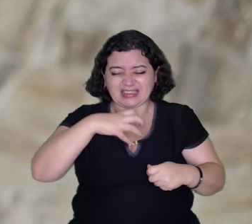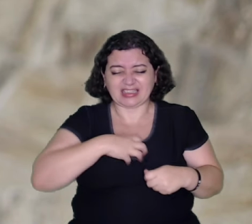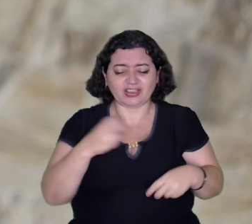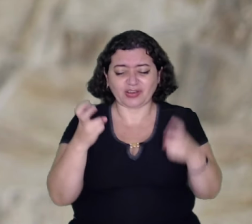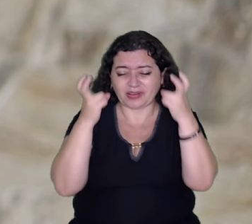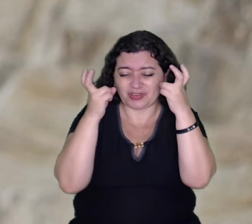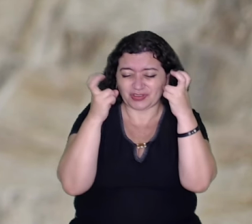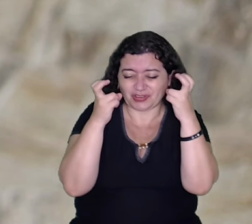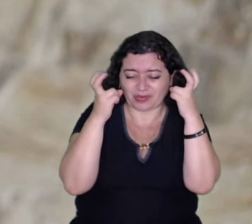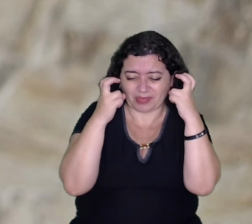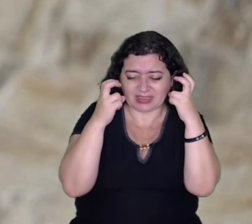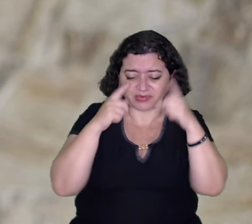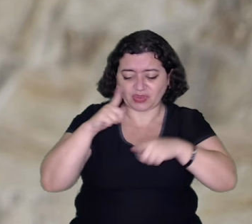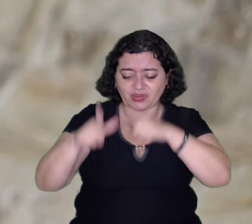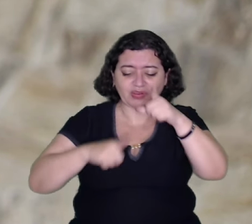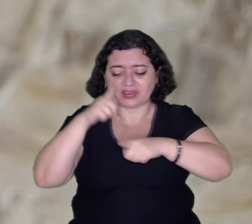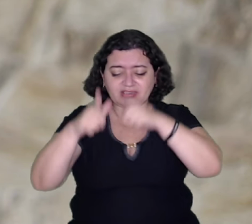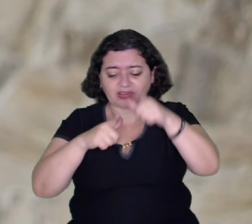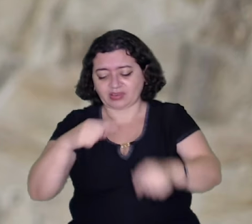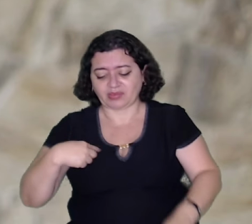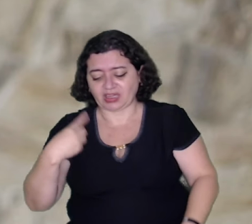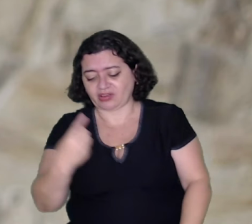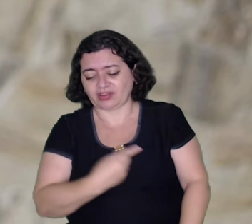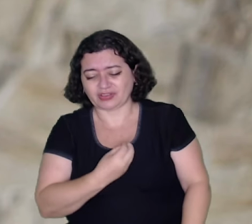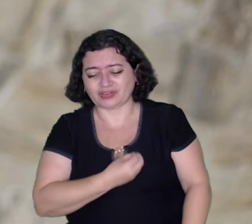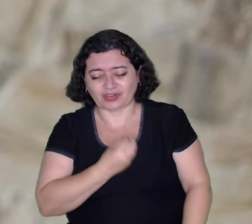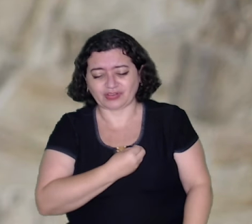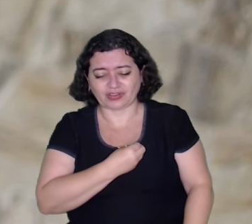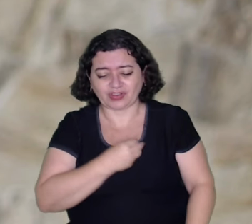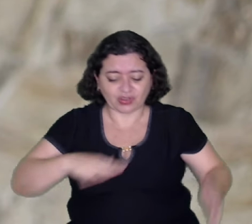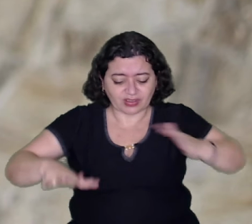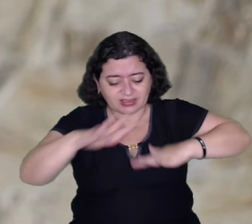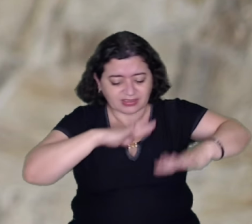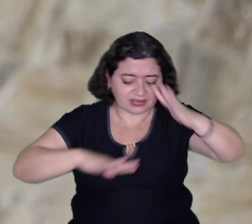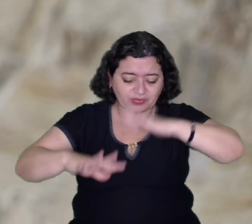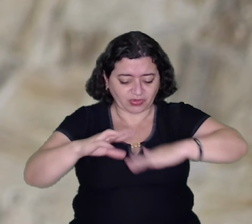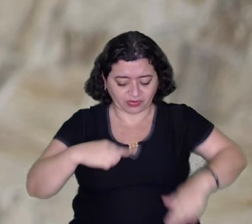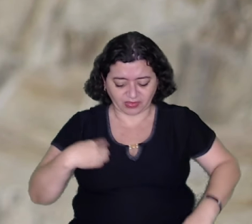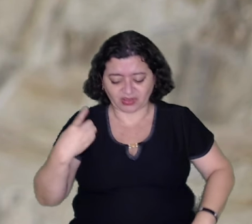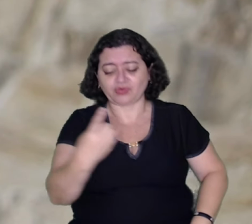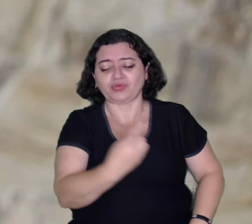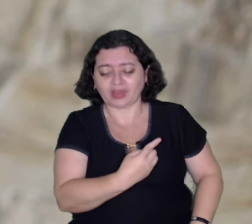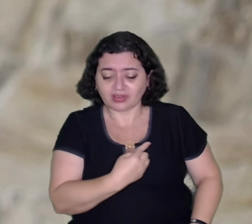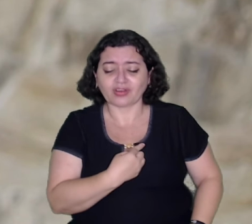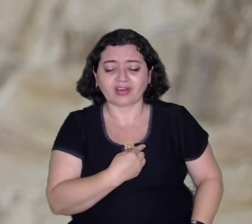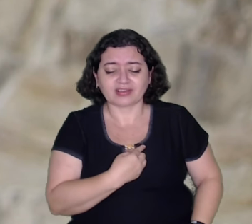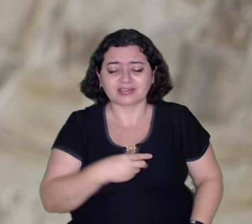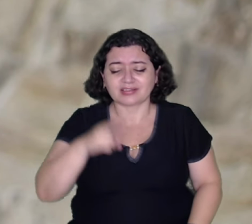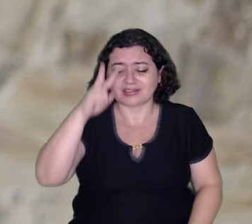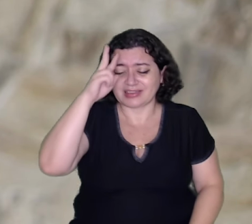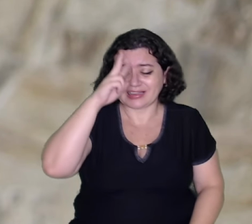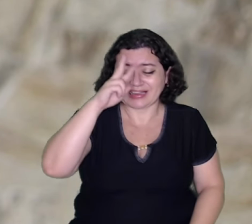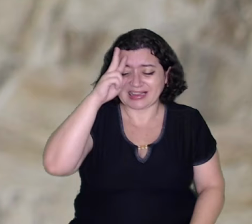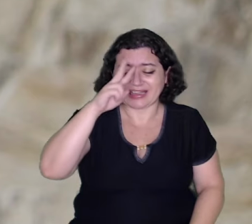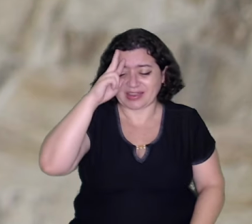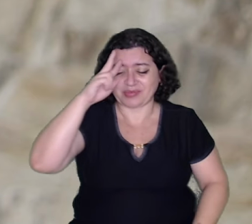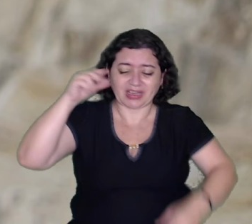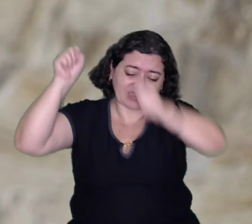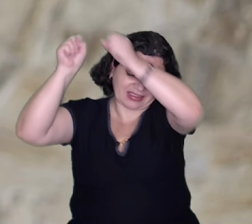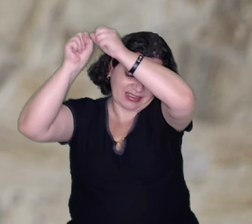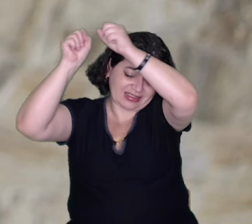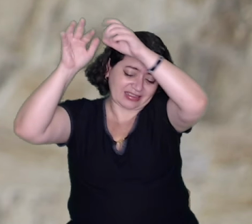Senhor, o Teu agir em nossas vidas, os Teus movimentos em nós, de lembrar das bênçãos